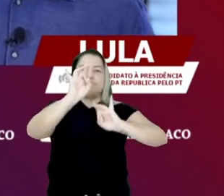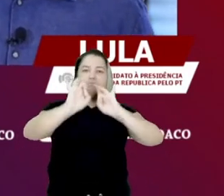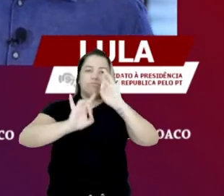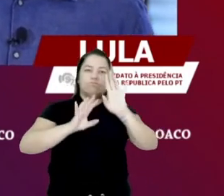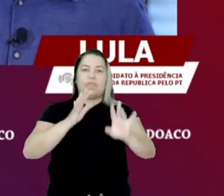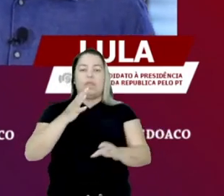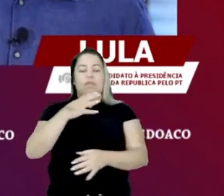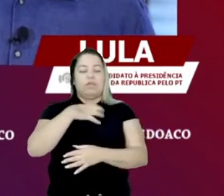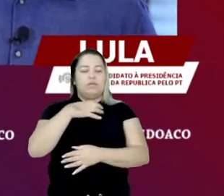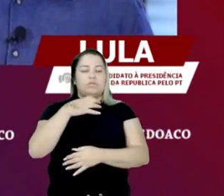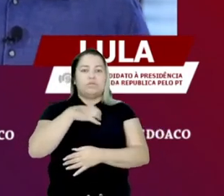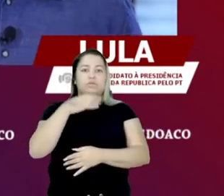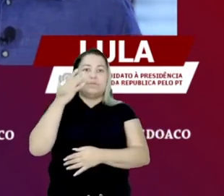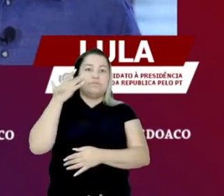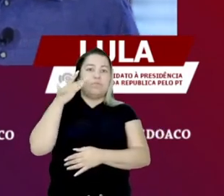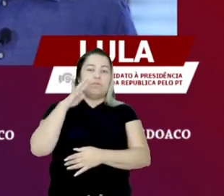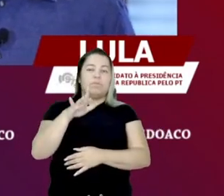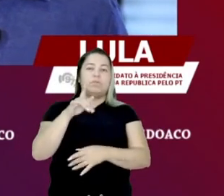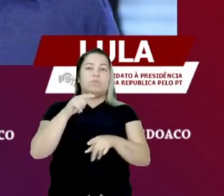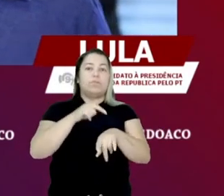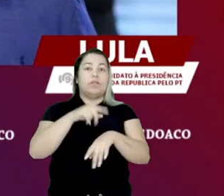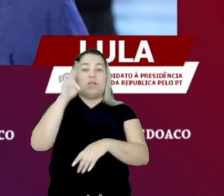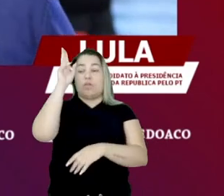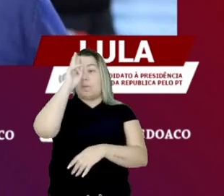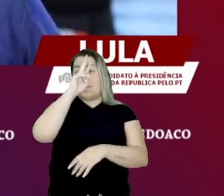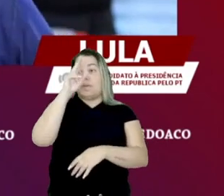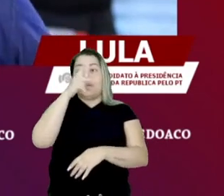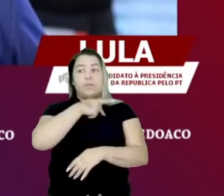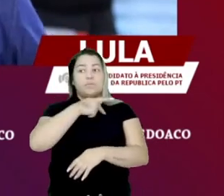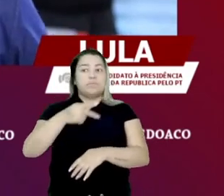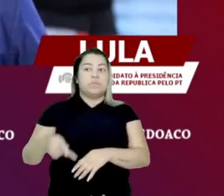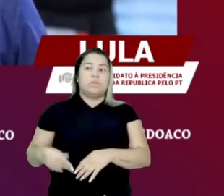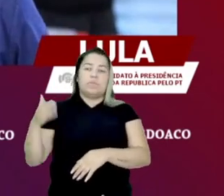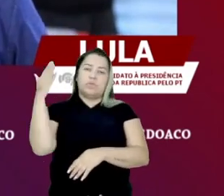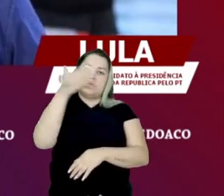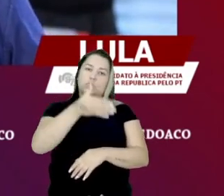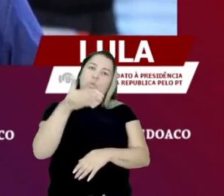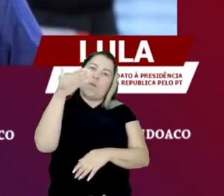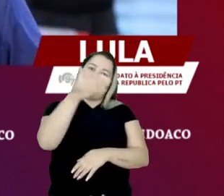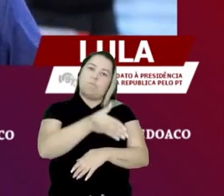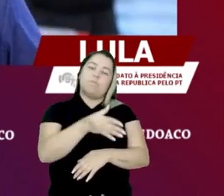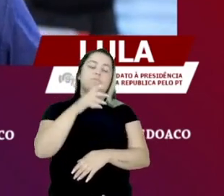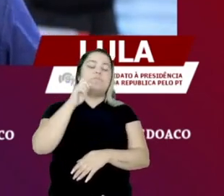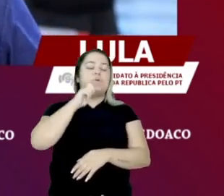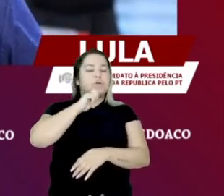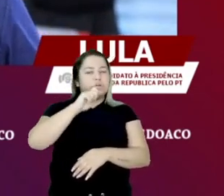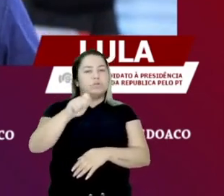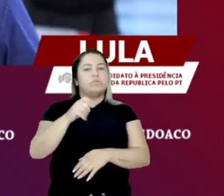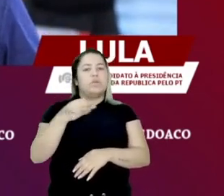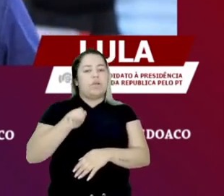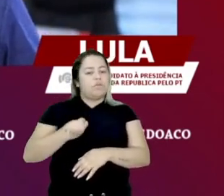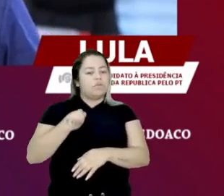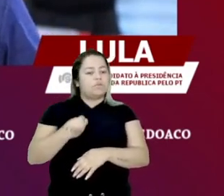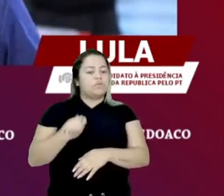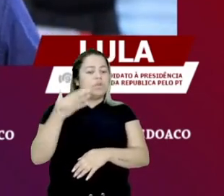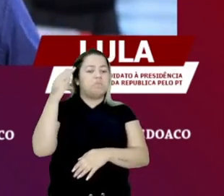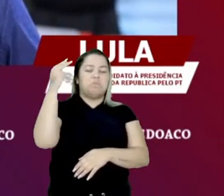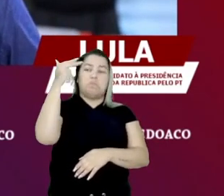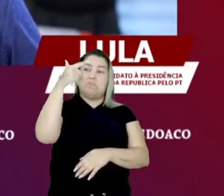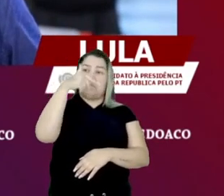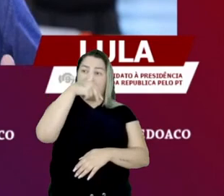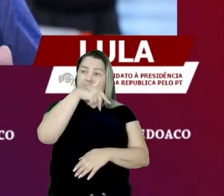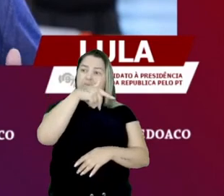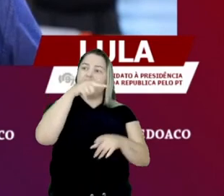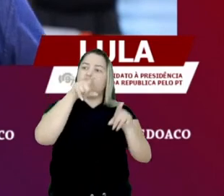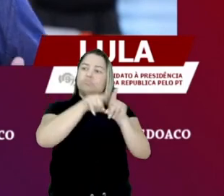vezes todas as regiões de Minas Gerais. Eu sou admirador da história de Minas Gerais, do que Minas Gerais fez pelo Brasil, sou admirador